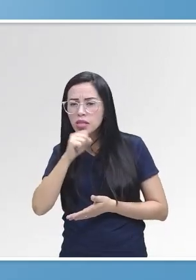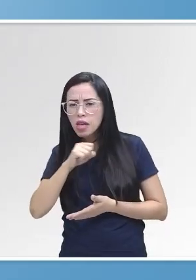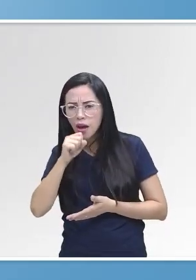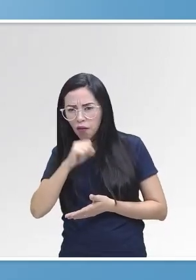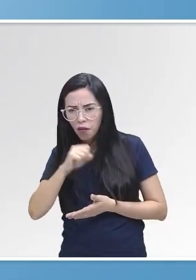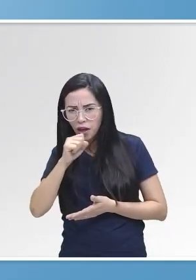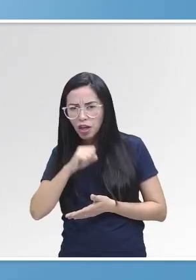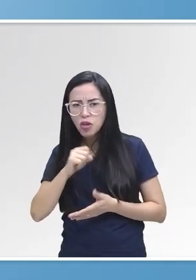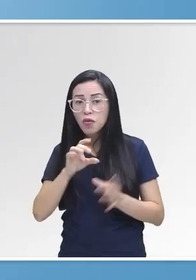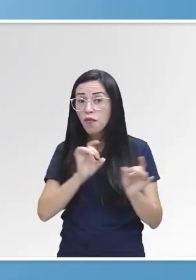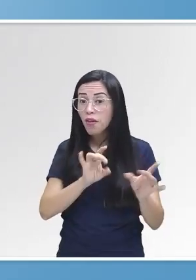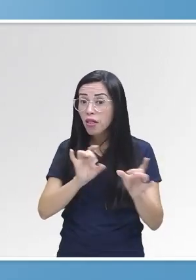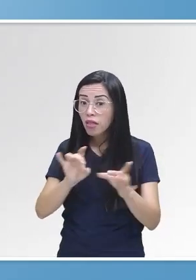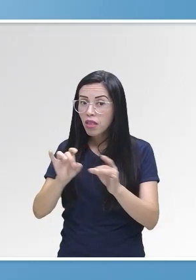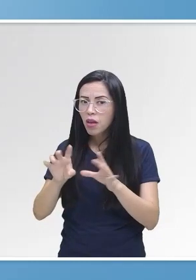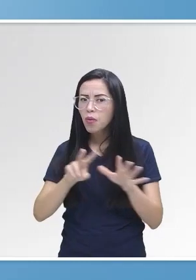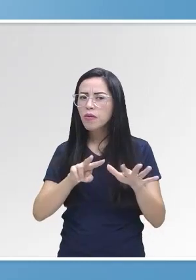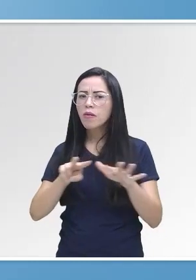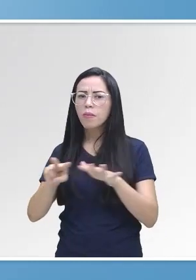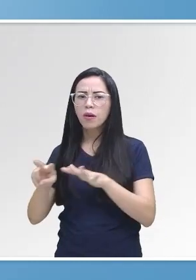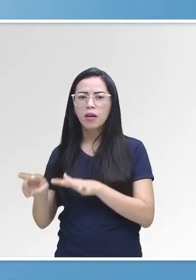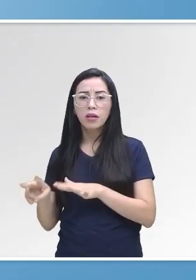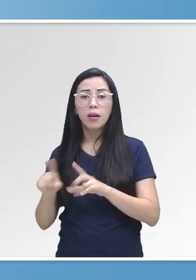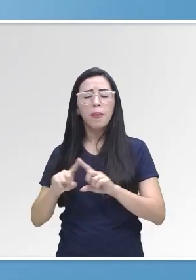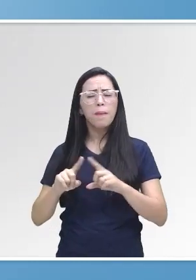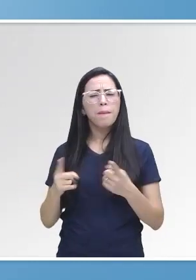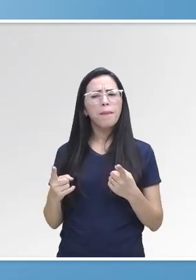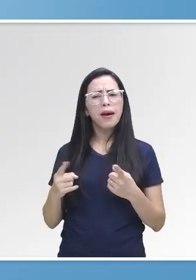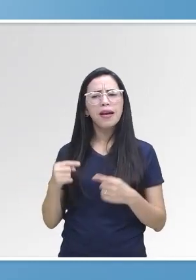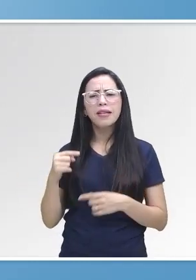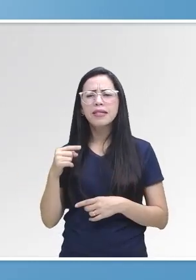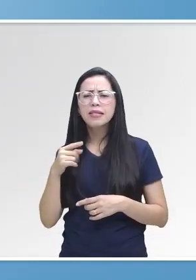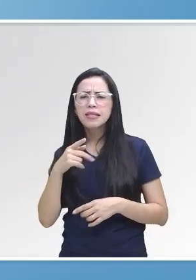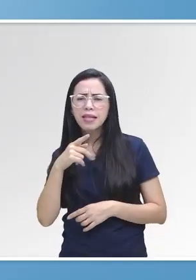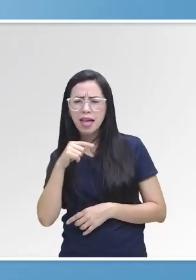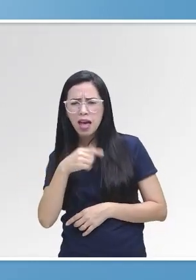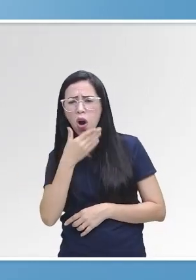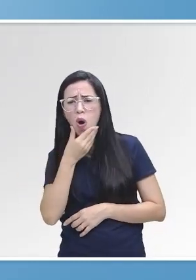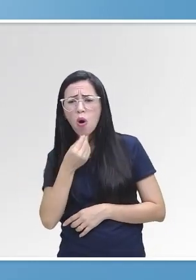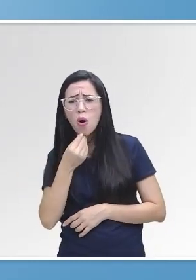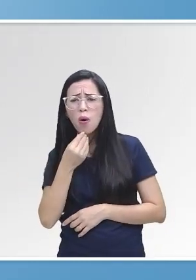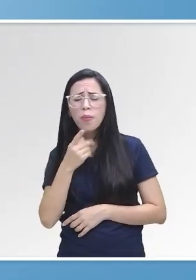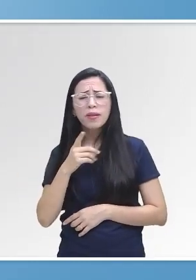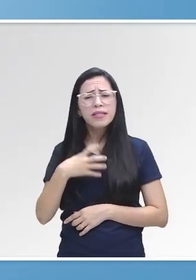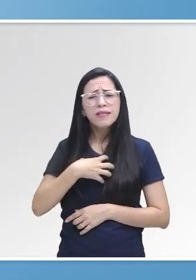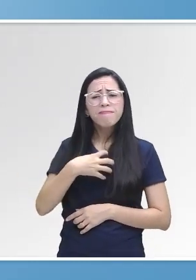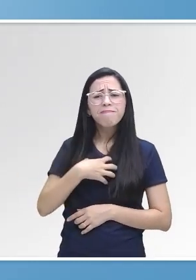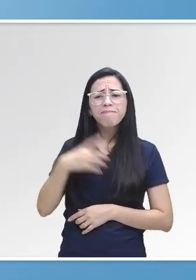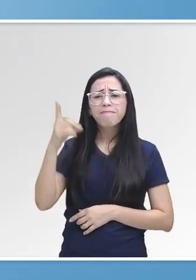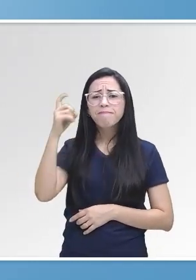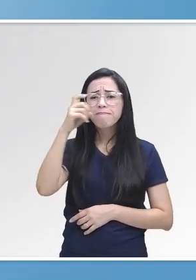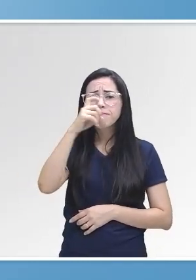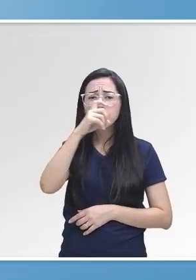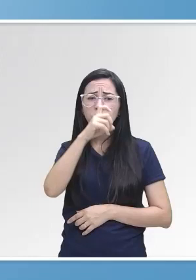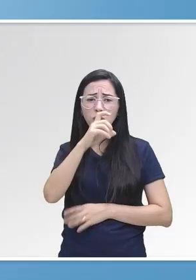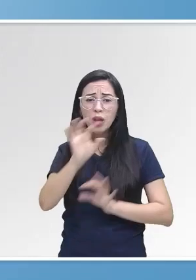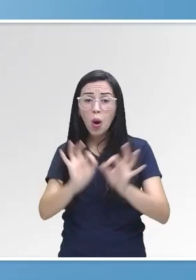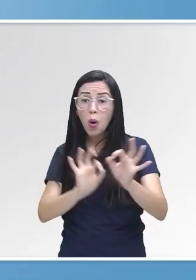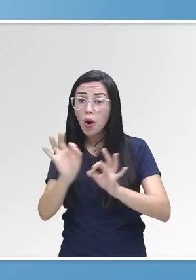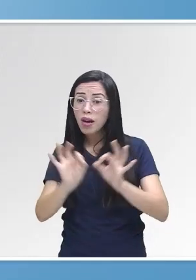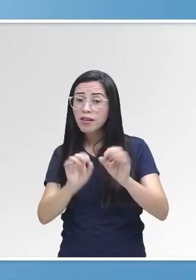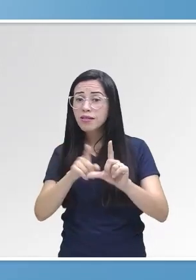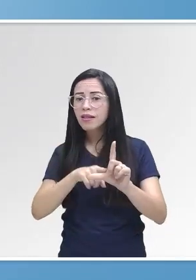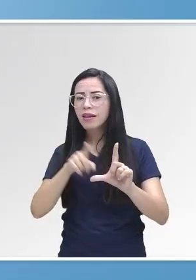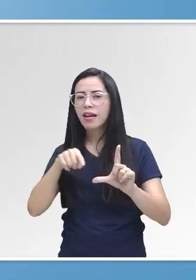estava com dificuldade de representar essas informações em gráficos vamos ajudar seu Paulo a fazer